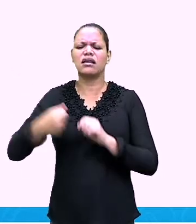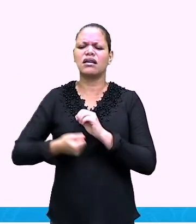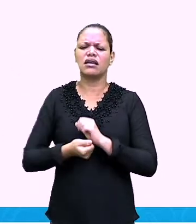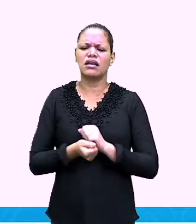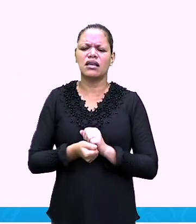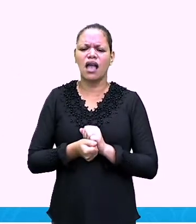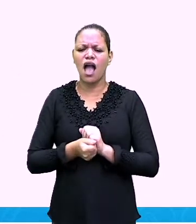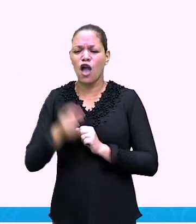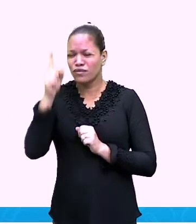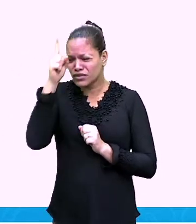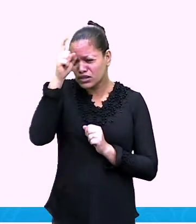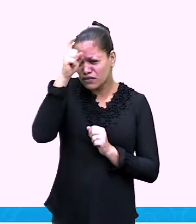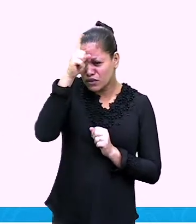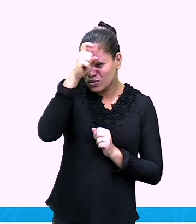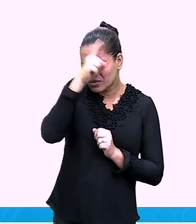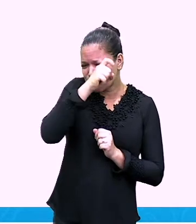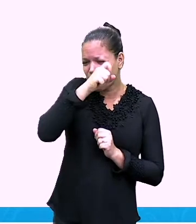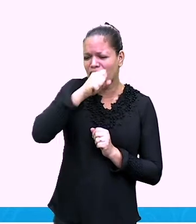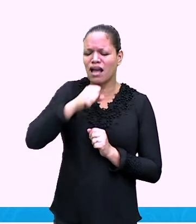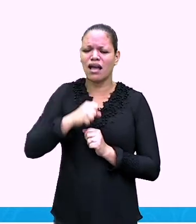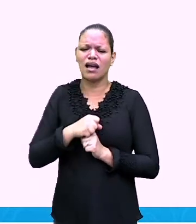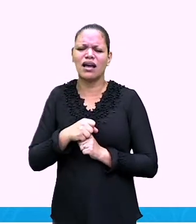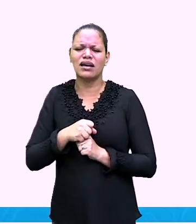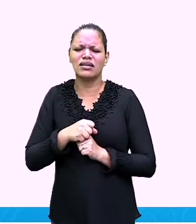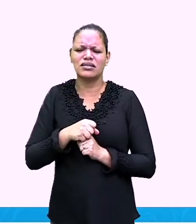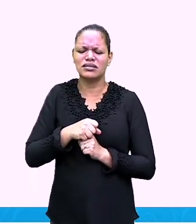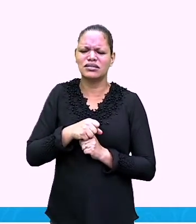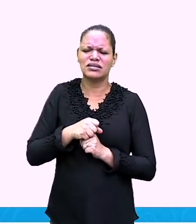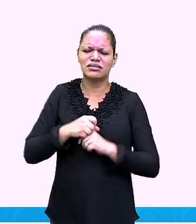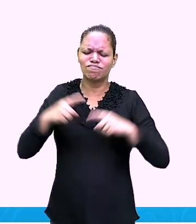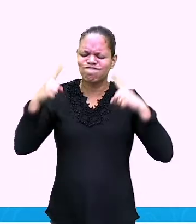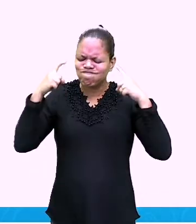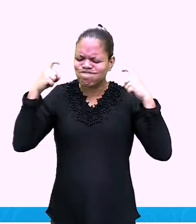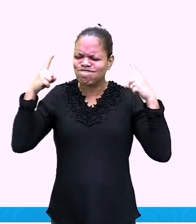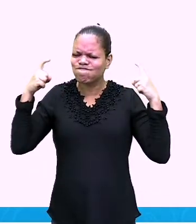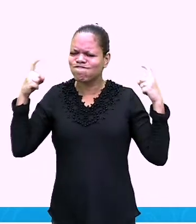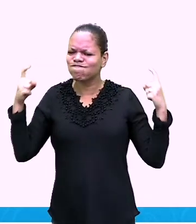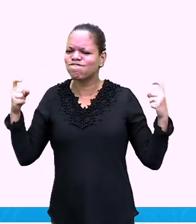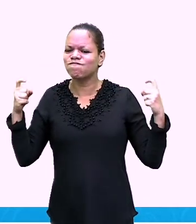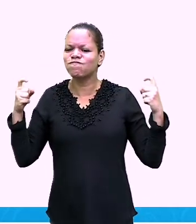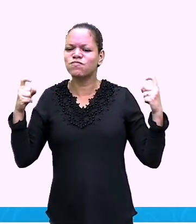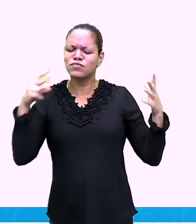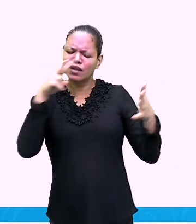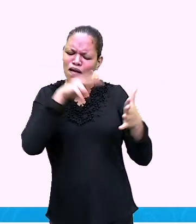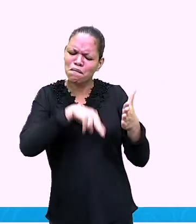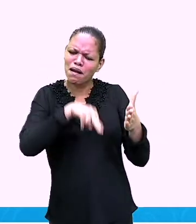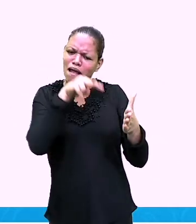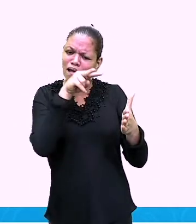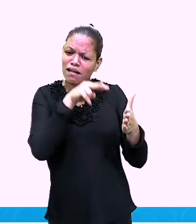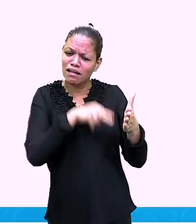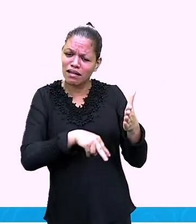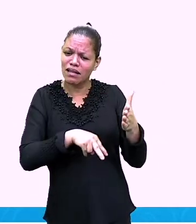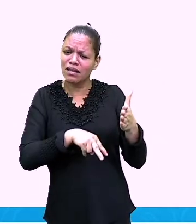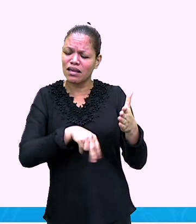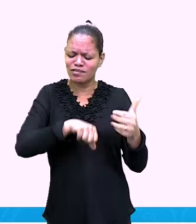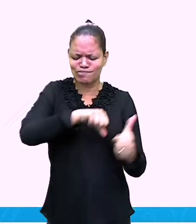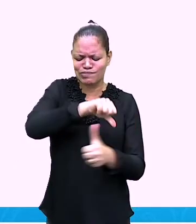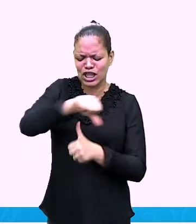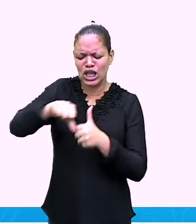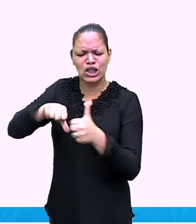leitura, troca de letras, dificuldade fonológica. Ou seja, ele não conseguia nem expressar o que ele queria direito,